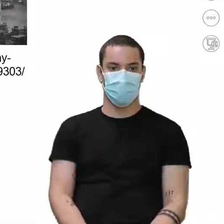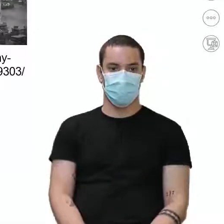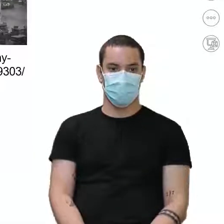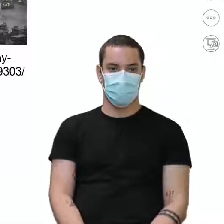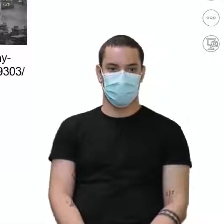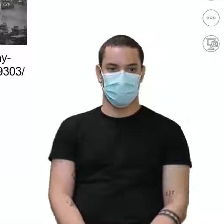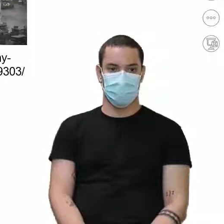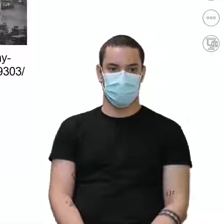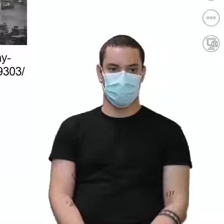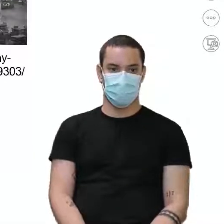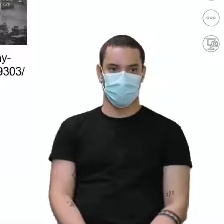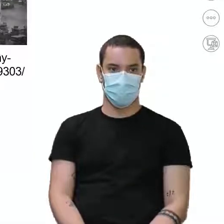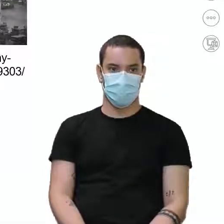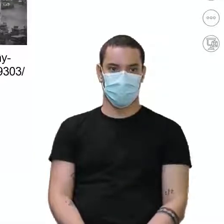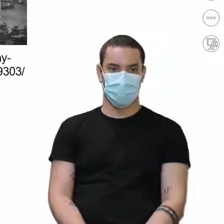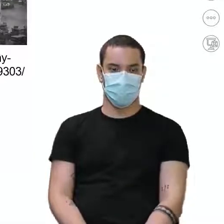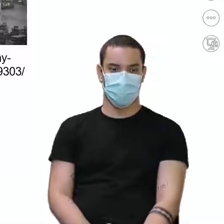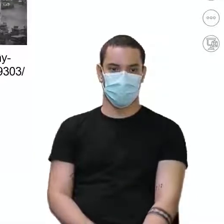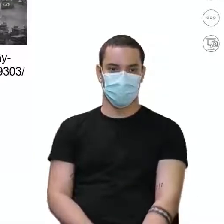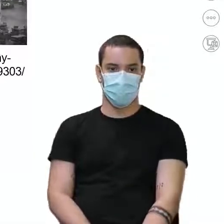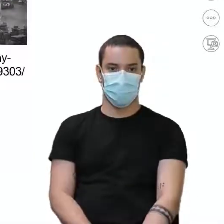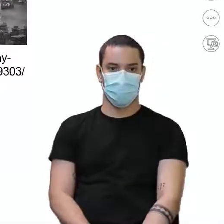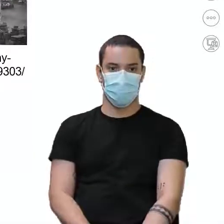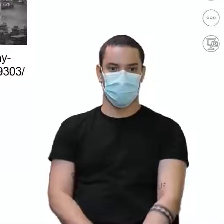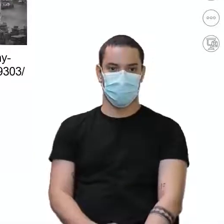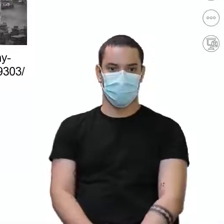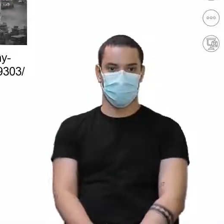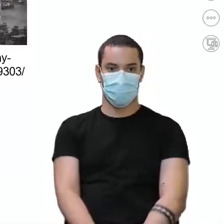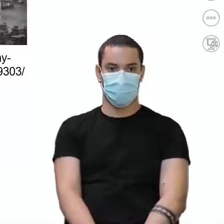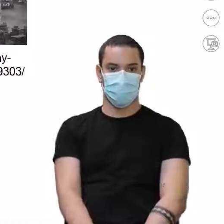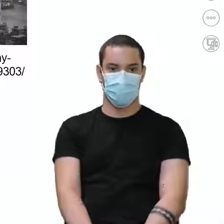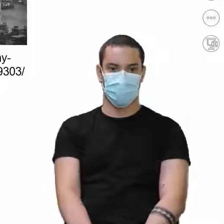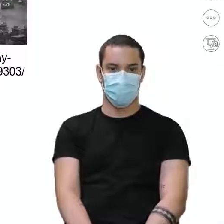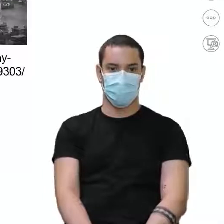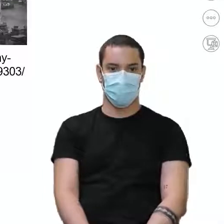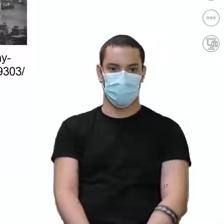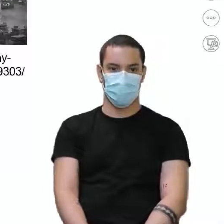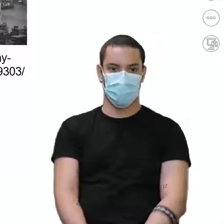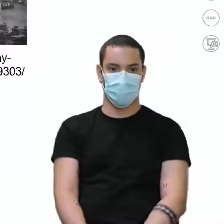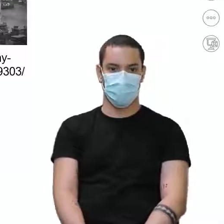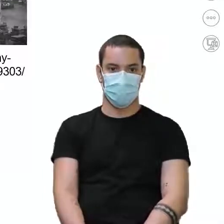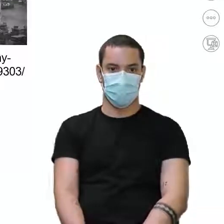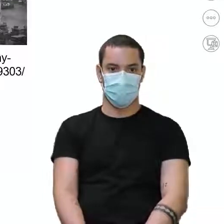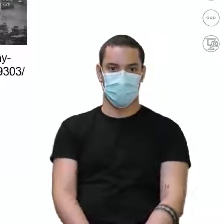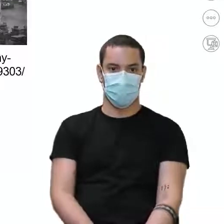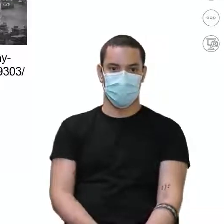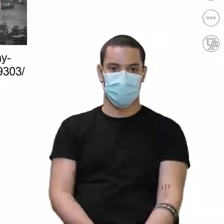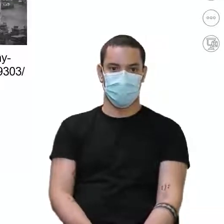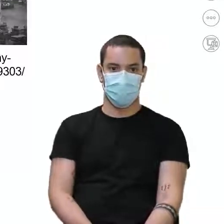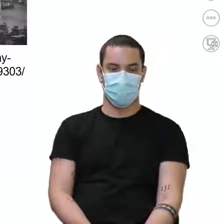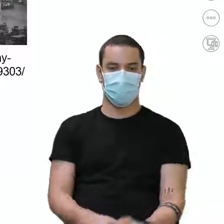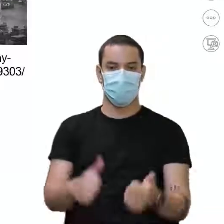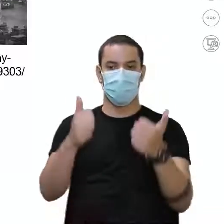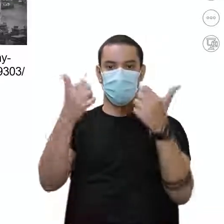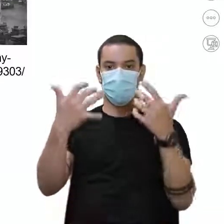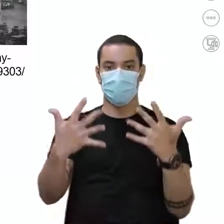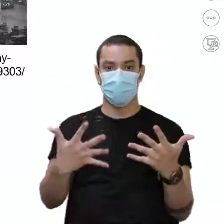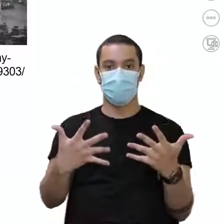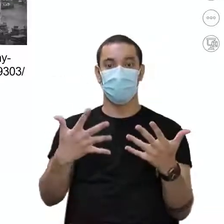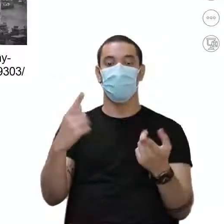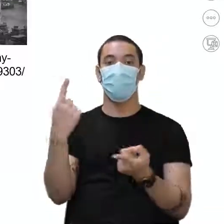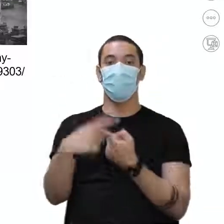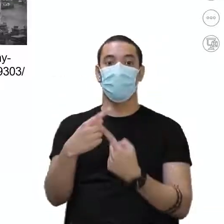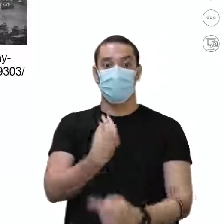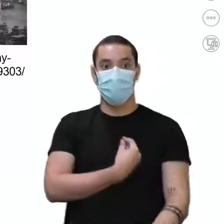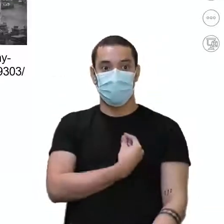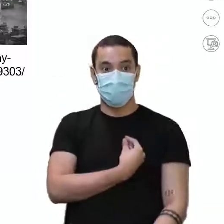mas aí você não vai fazer isso. Por isso que eu falo, gente, presente perfeito, ele é tão complicado, assim, eu não estou querendo